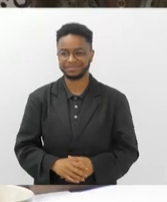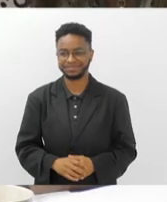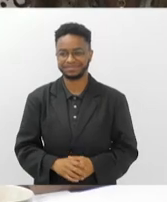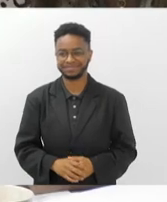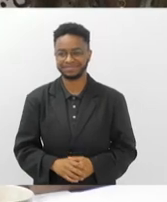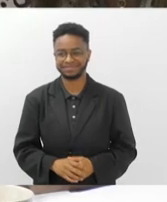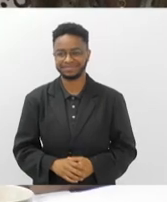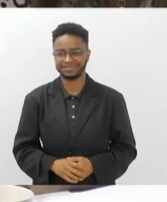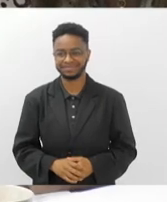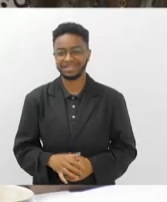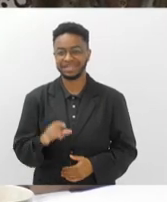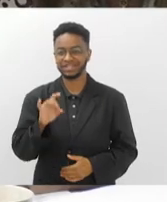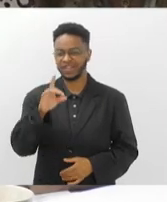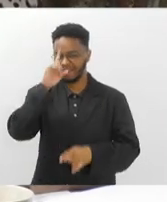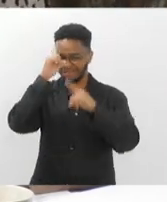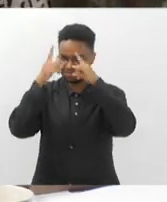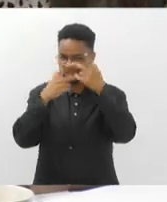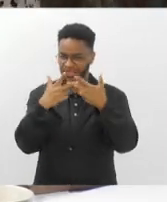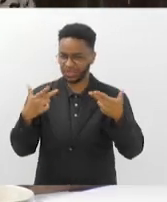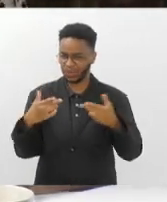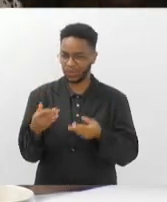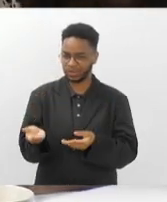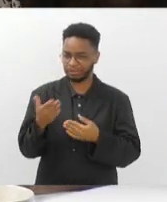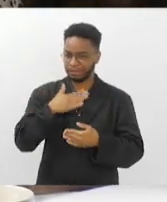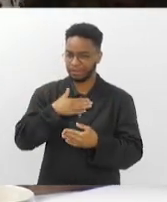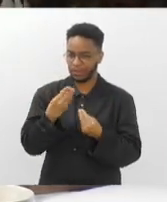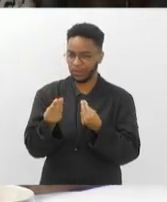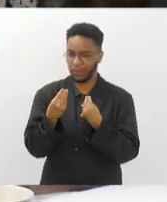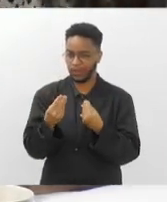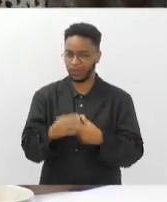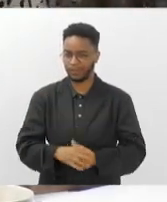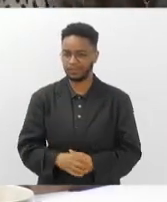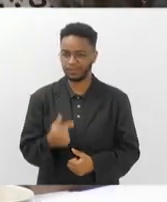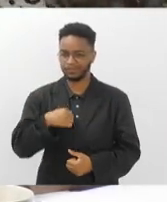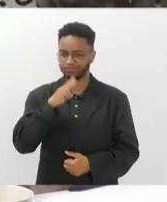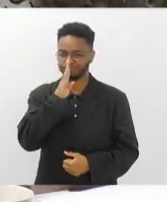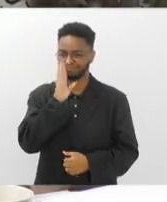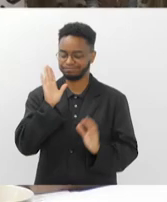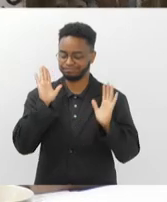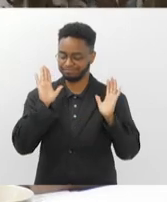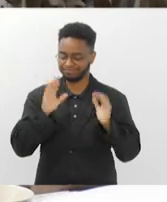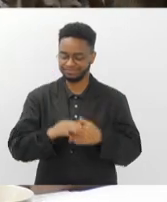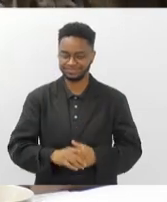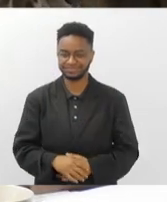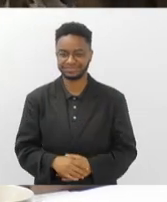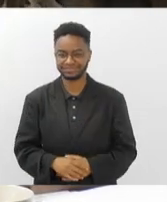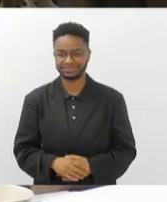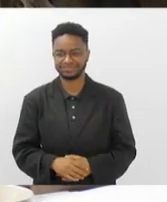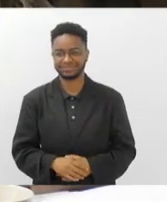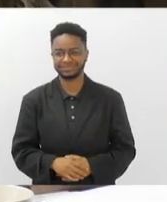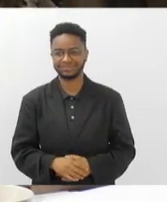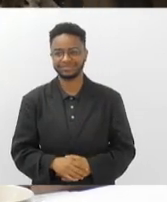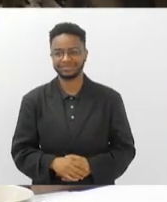O pessoal me arruma cada um, né, irmão? Não falar nada.